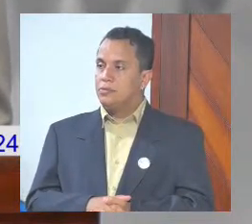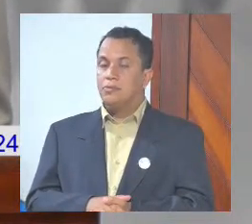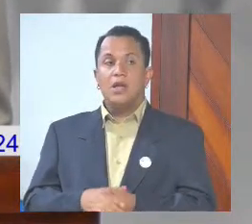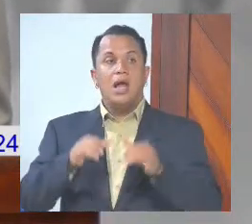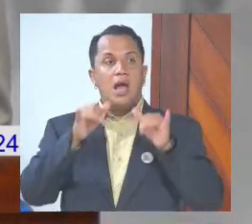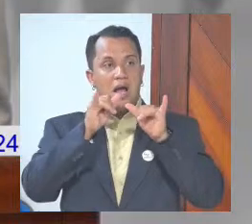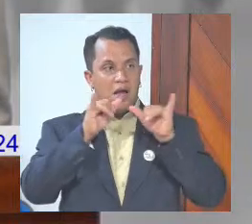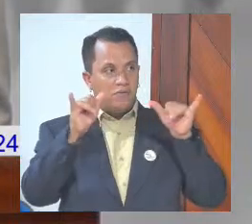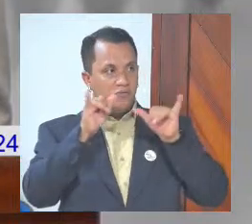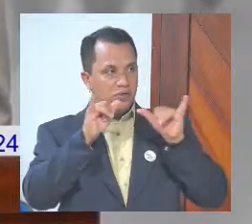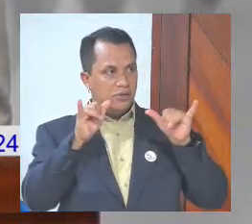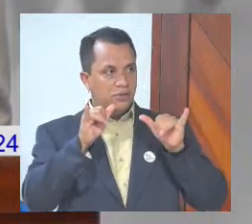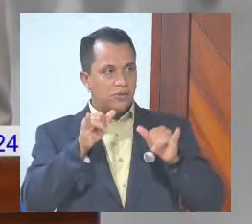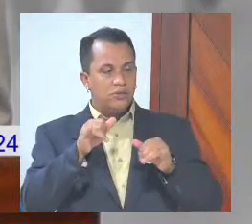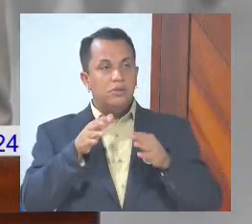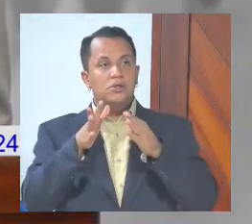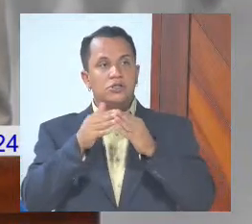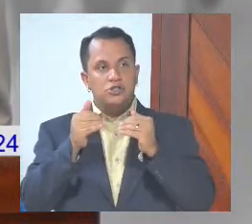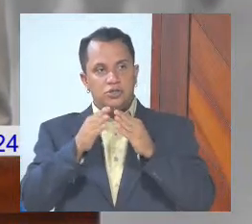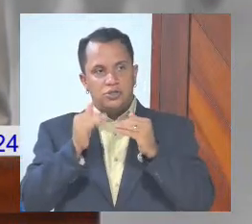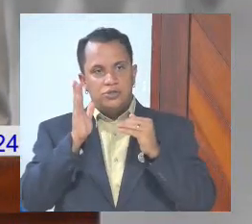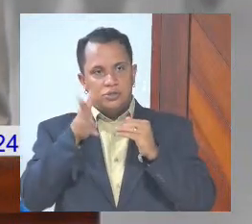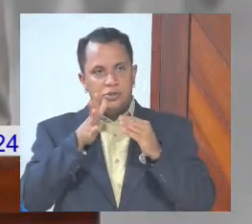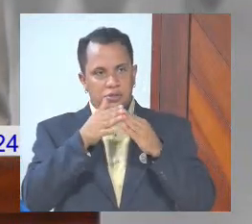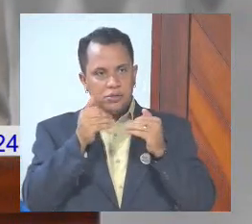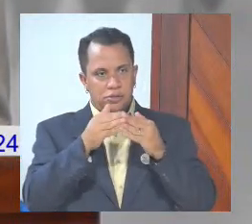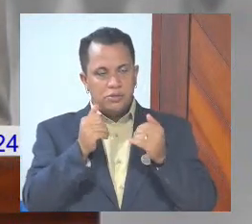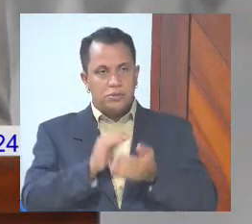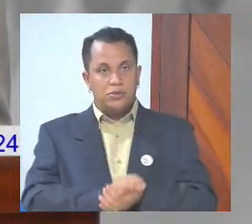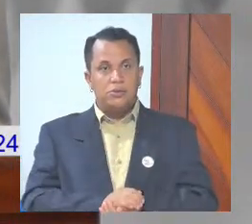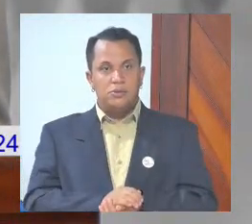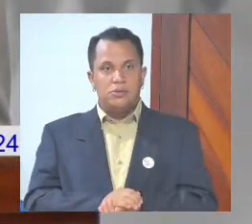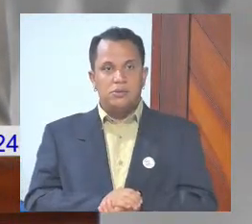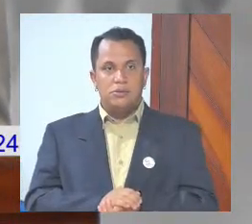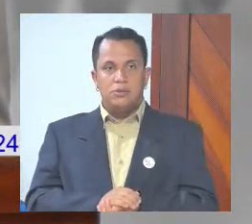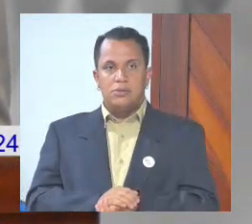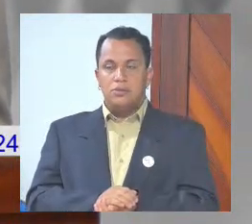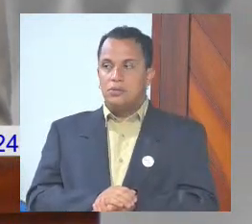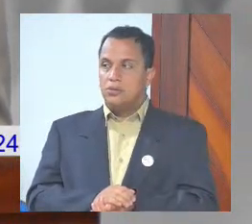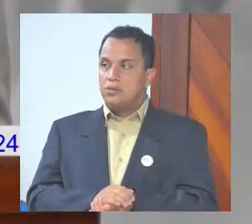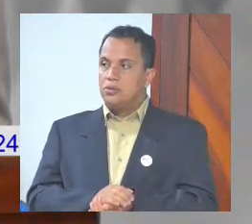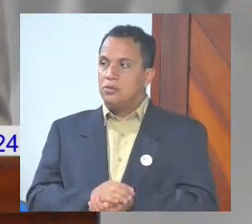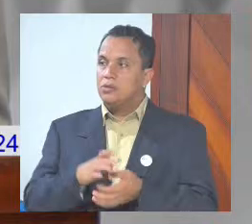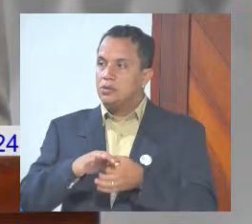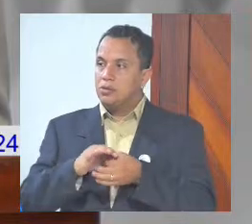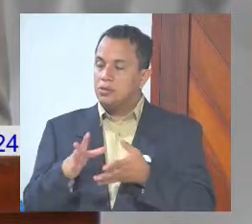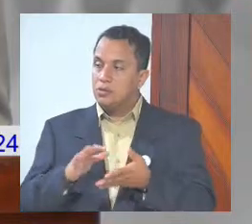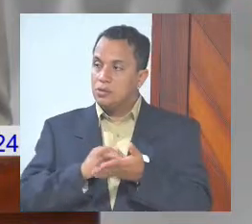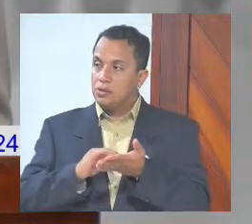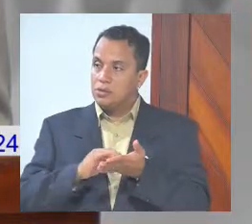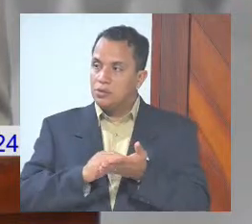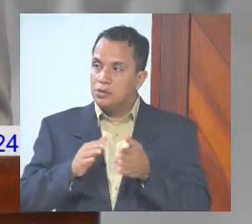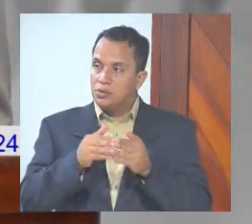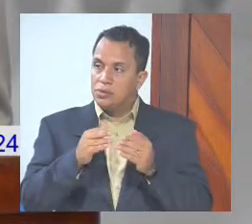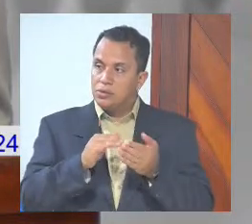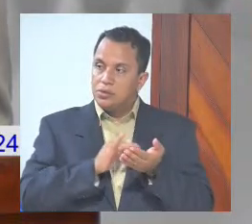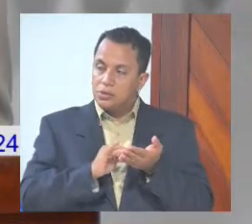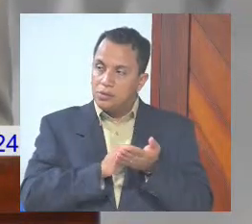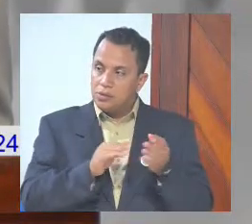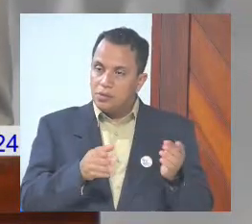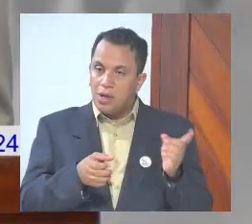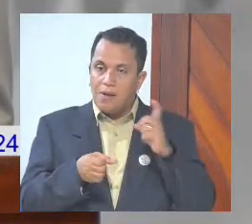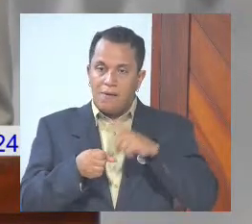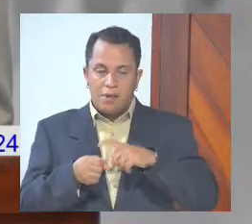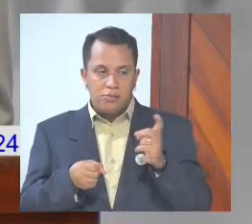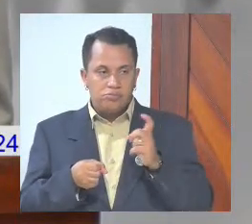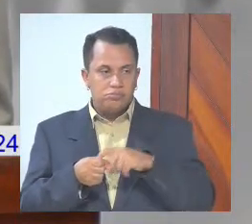Denunciando, falando, já pedimos aqui para convocamos. Tentamos convocar o secretário diversas vezes,